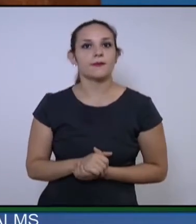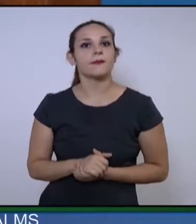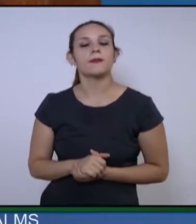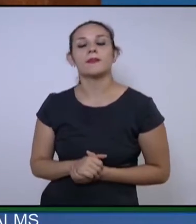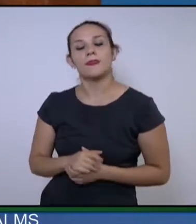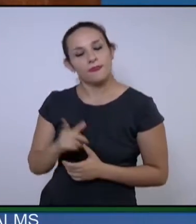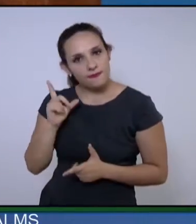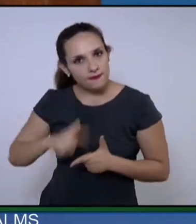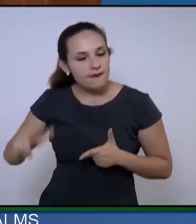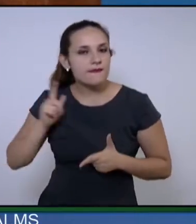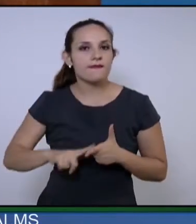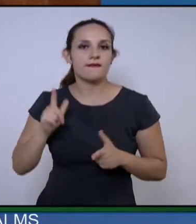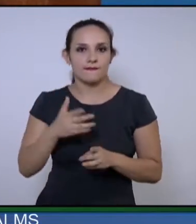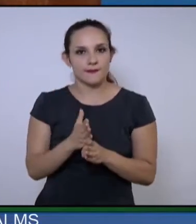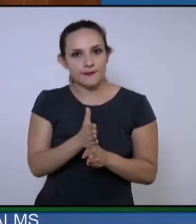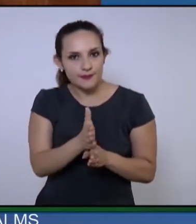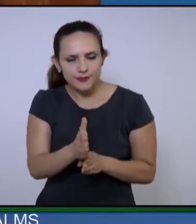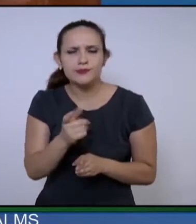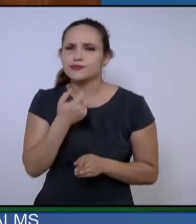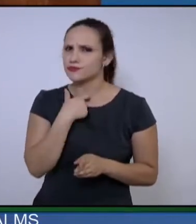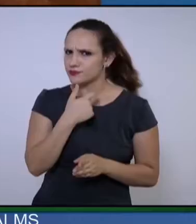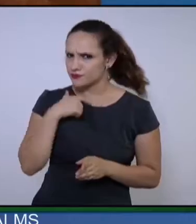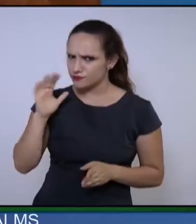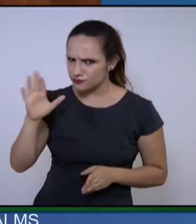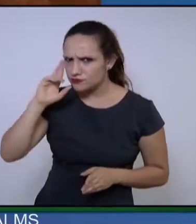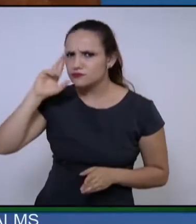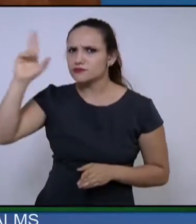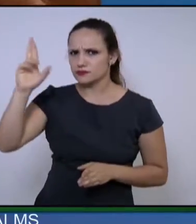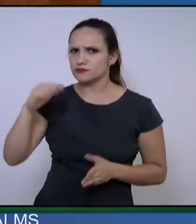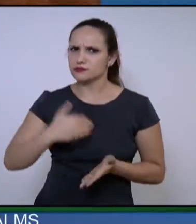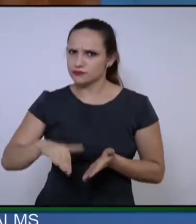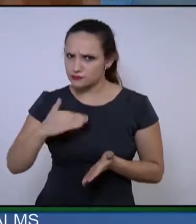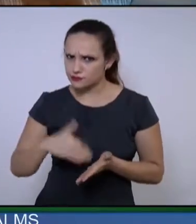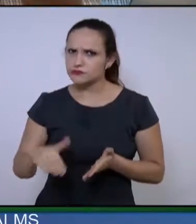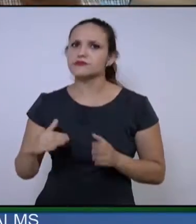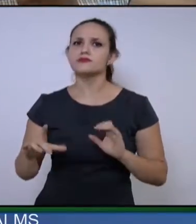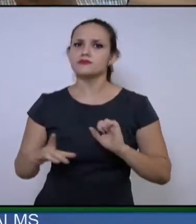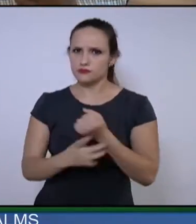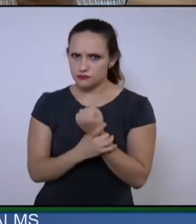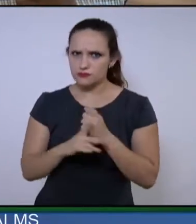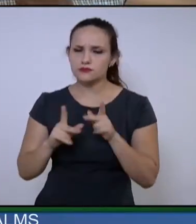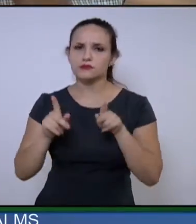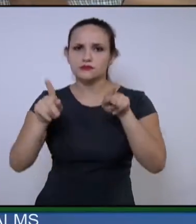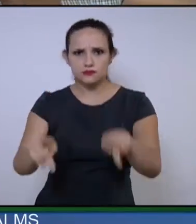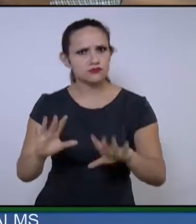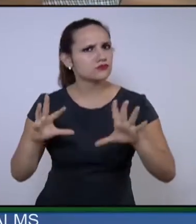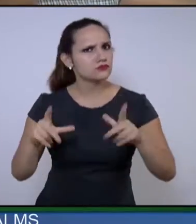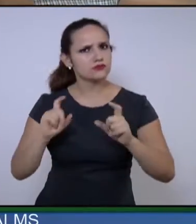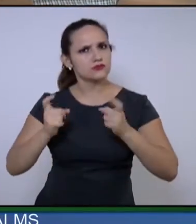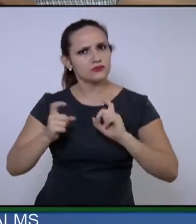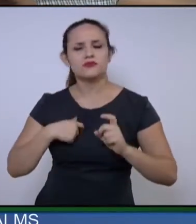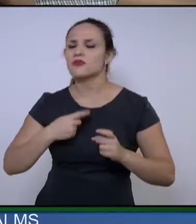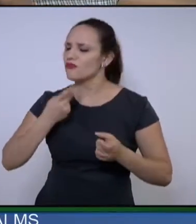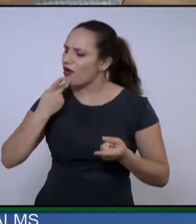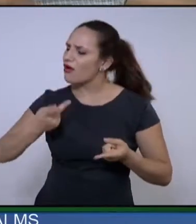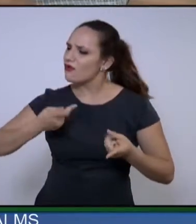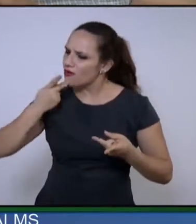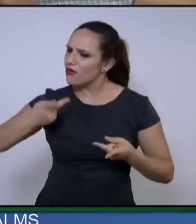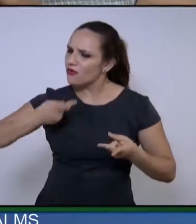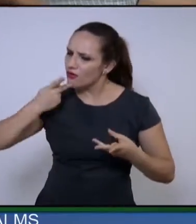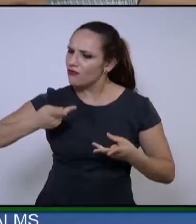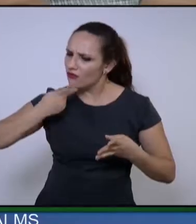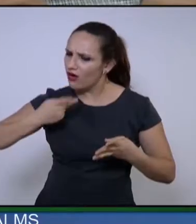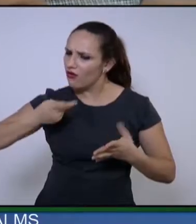da Justiça e da Segurança Pública, em todas as reuniões que eu participei, eu praticamente repeti um